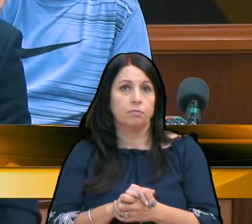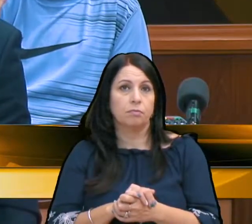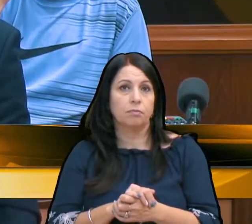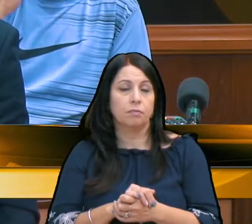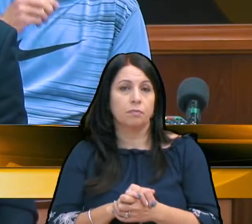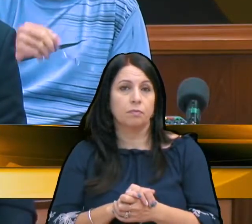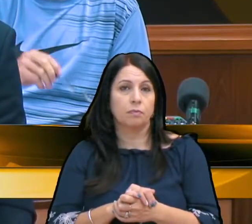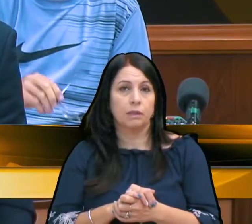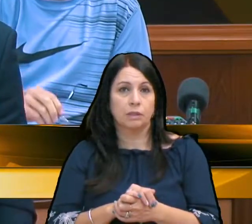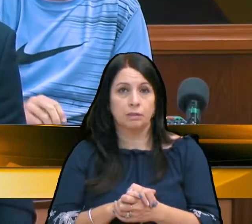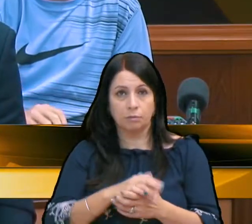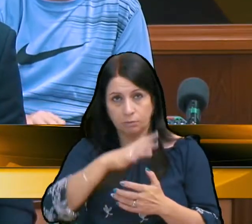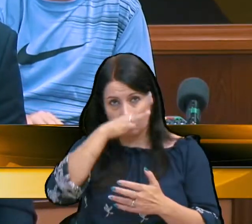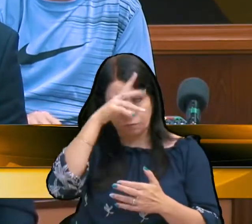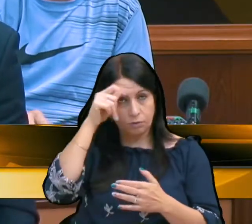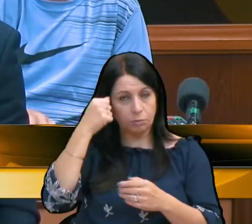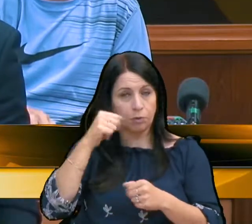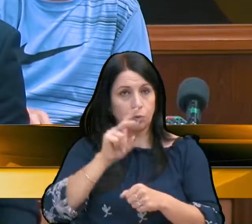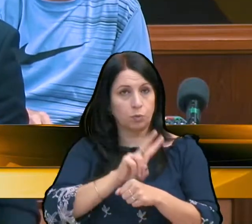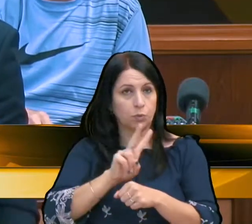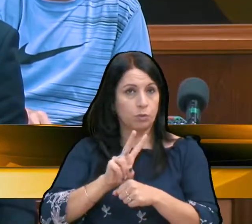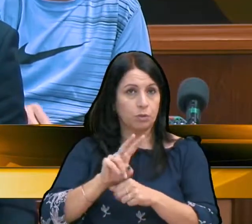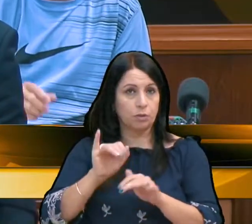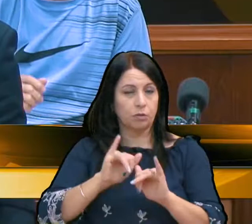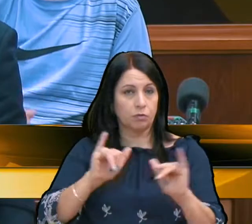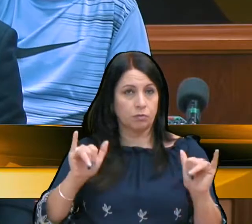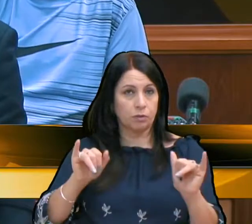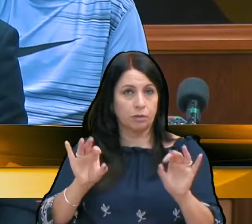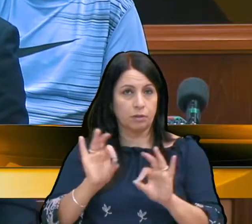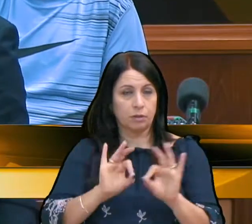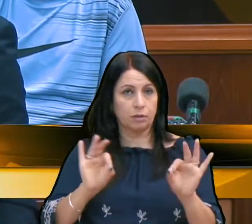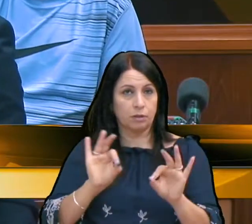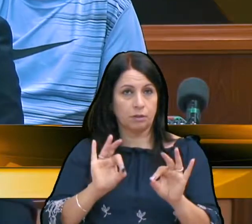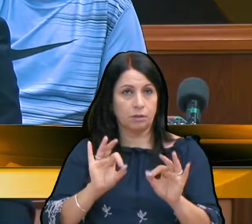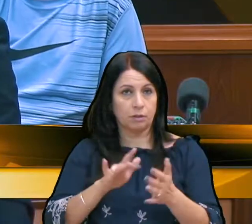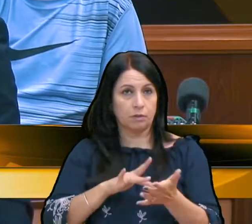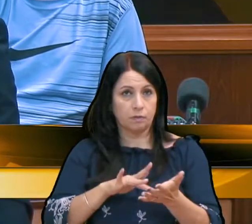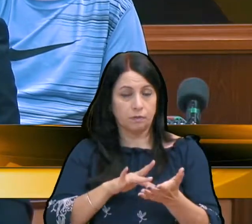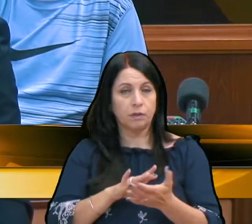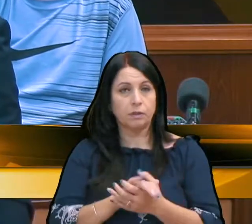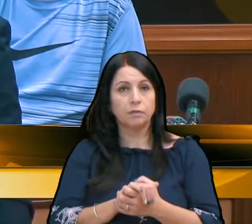O executivo teve esse cuidado de não divulgar nada falso,